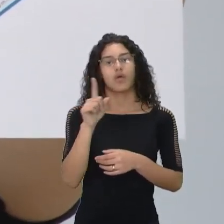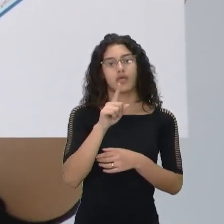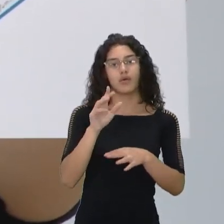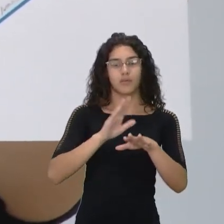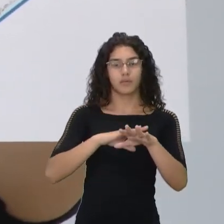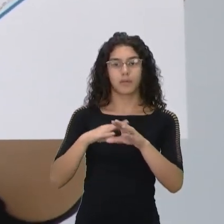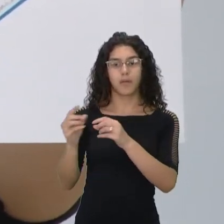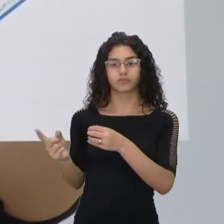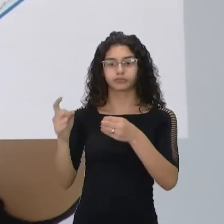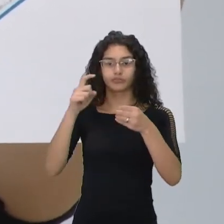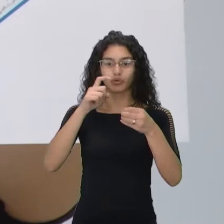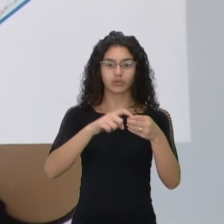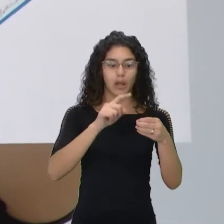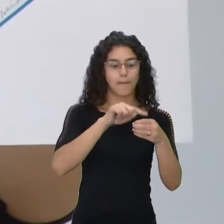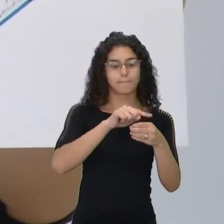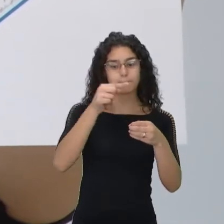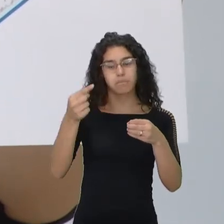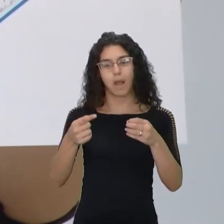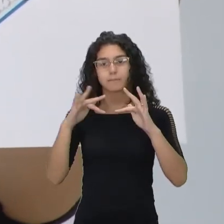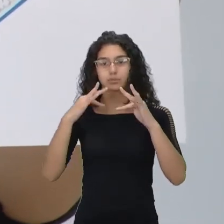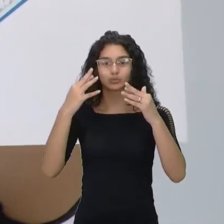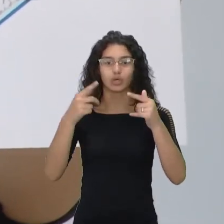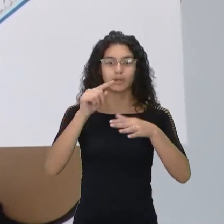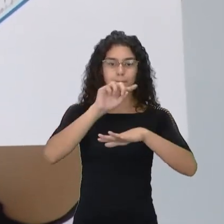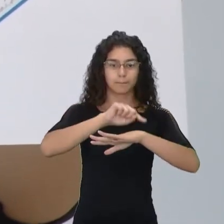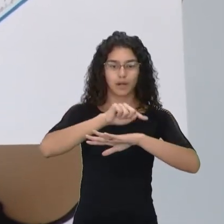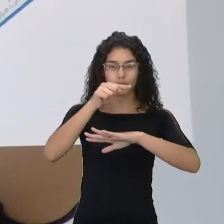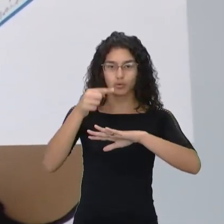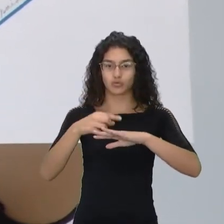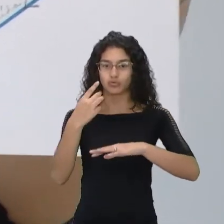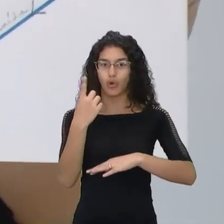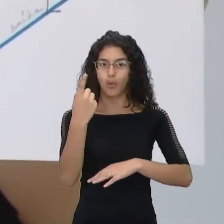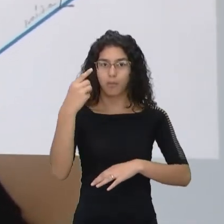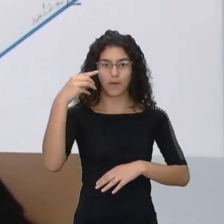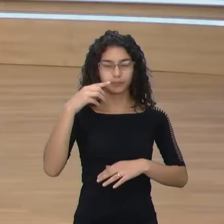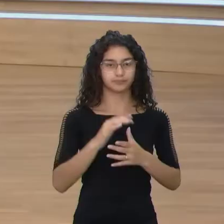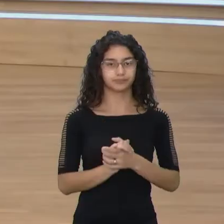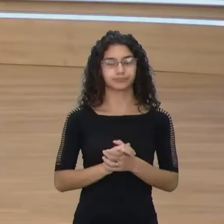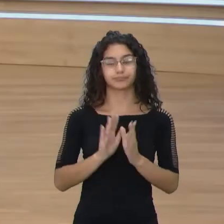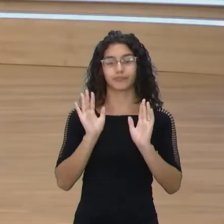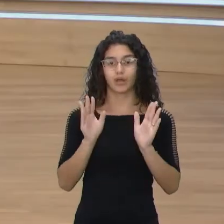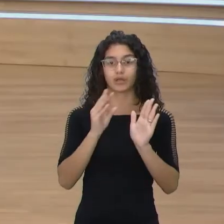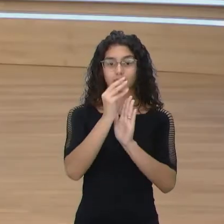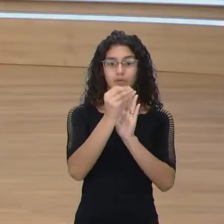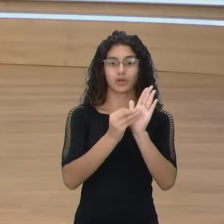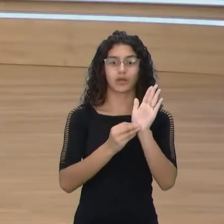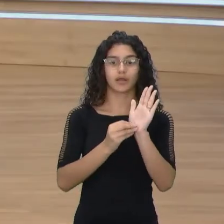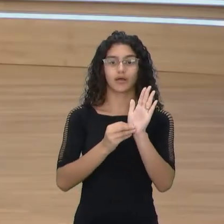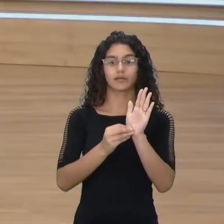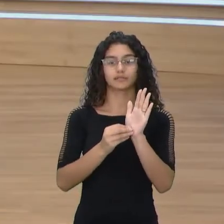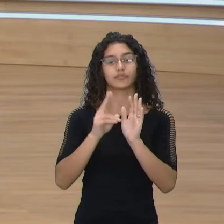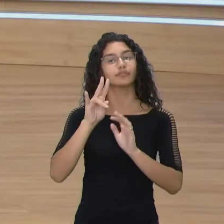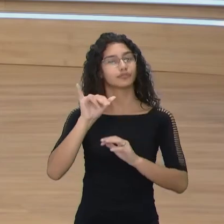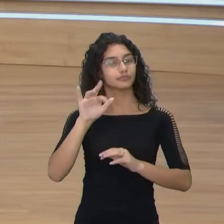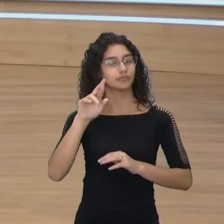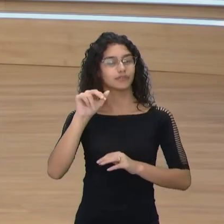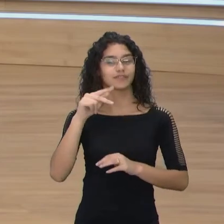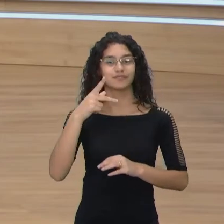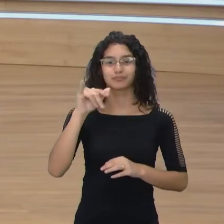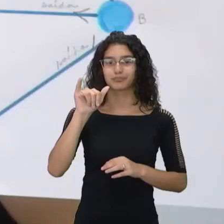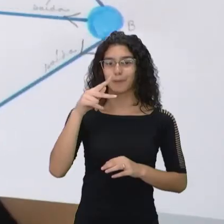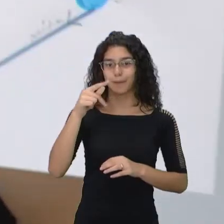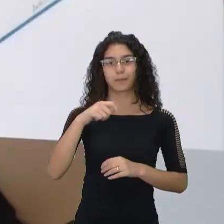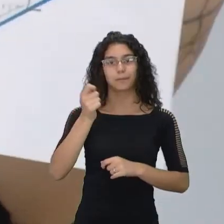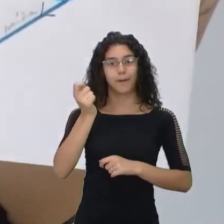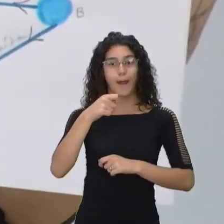de um lugar e voltar para o mesmo, passando por todas as pontes apenas uma vez. Ô, Bafê, se colocar uma rabiola aí, vira um pipa, não vira? Dá